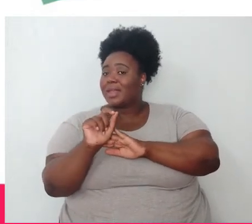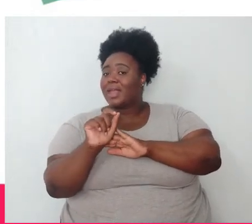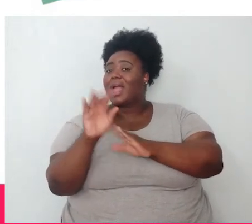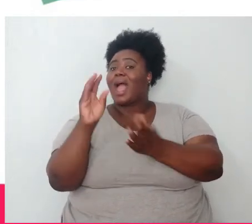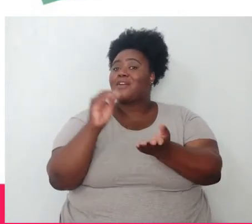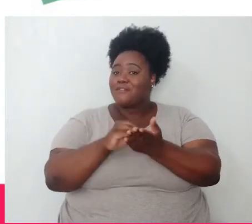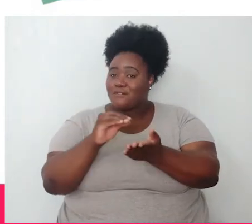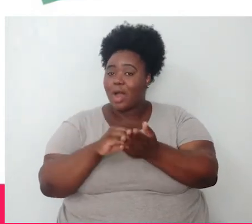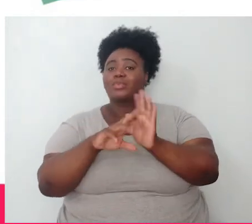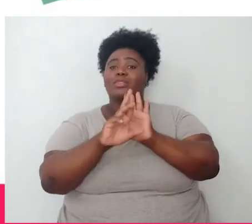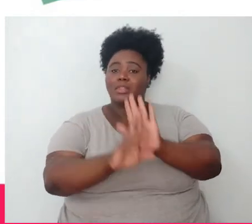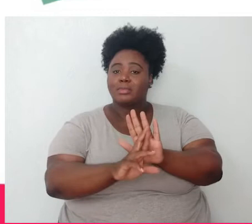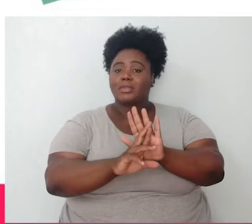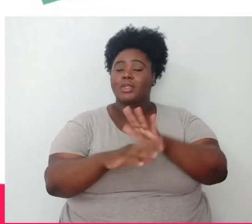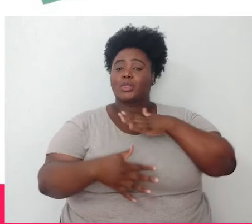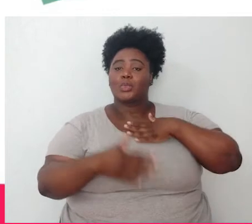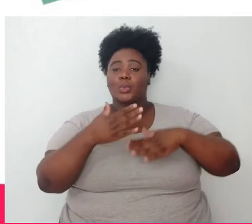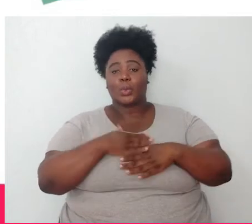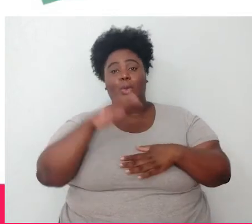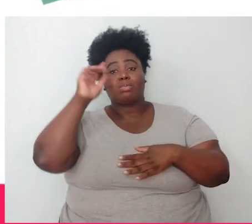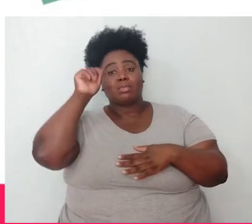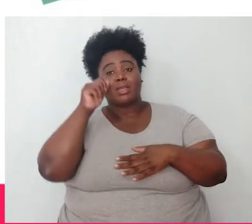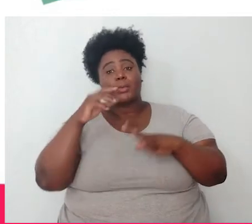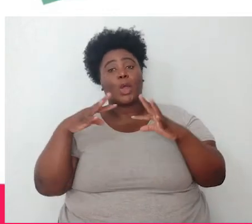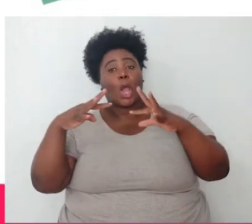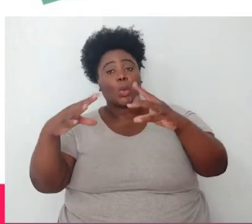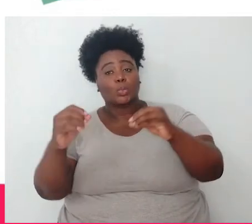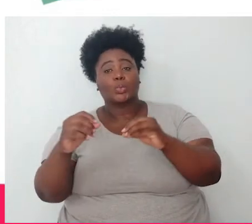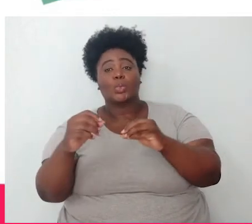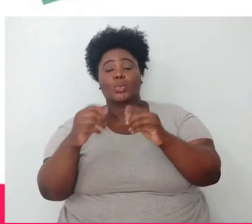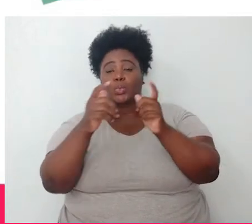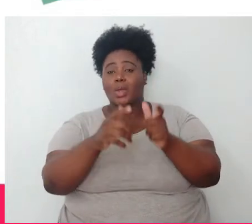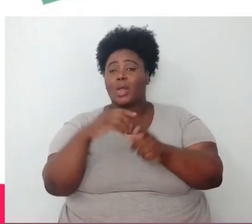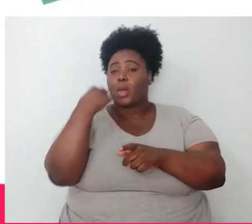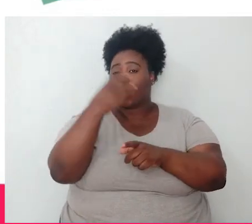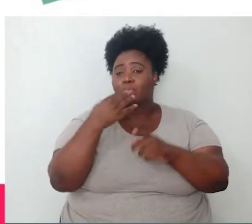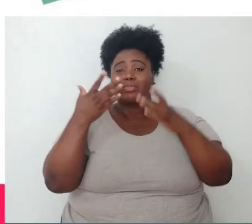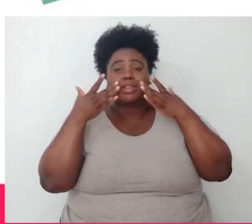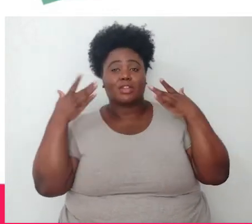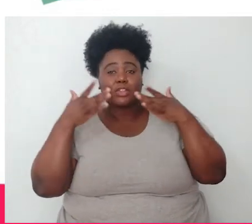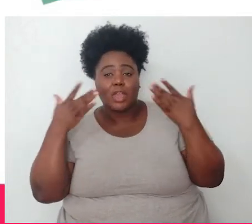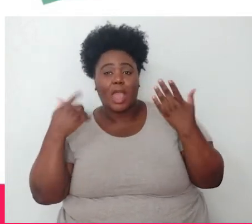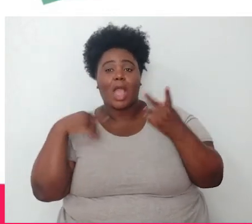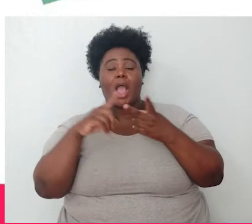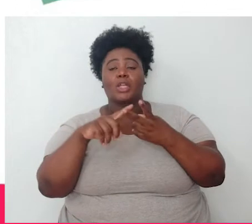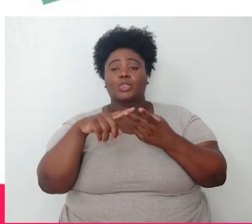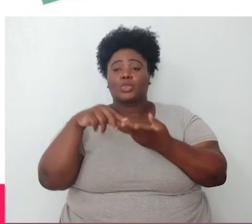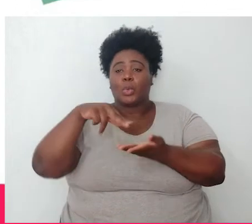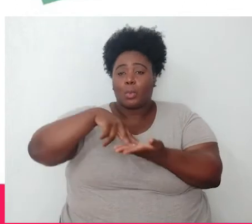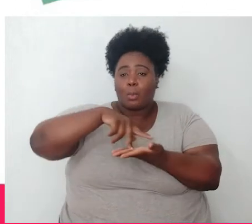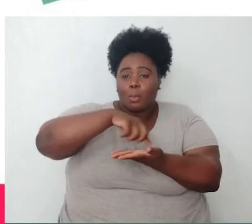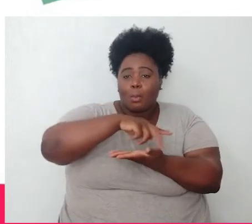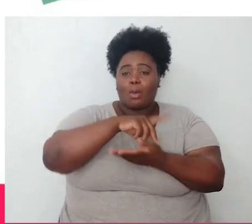ausências de representatividade que o corpo negro tem em todas as plataformas de música, teatro, moda,